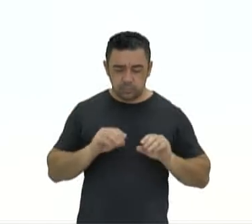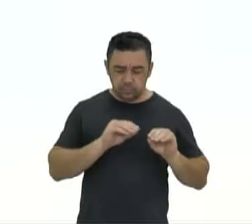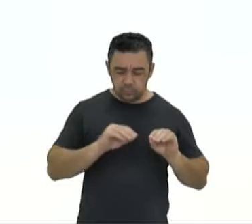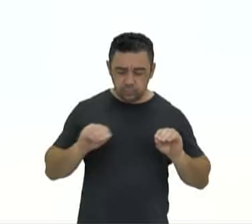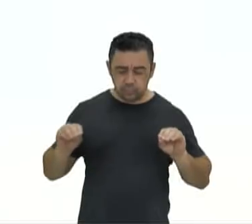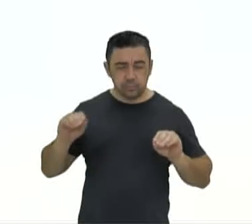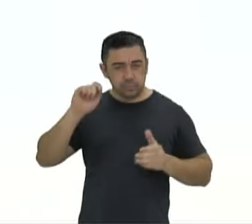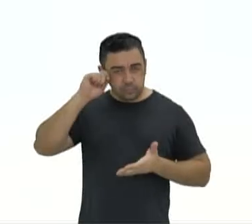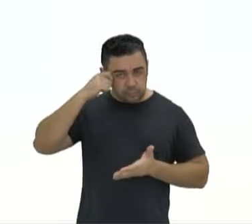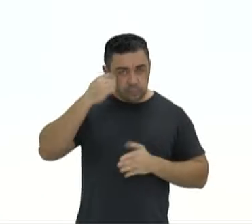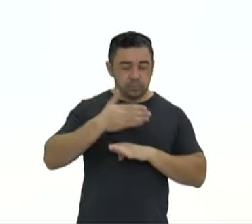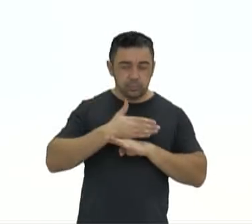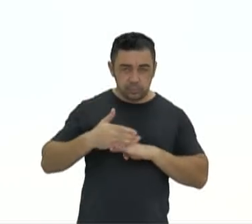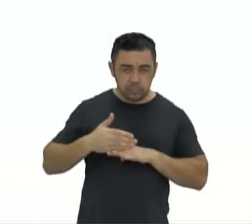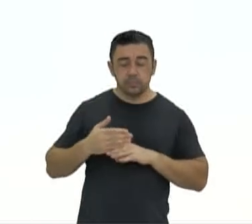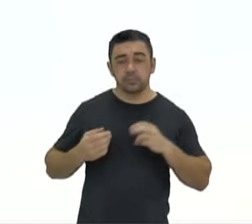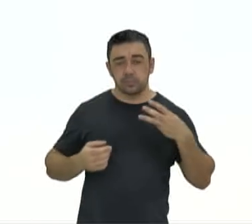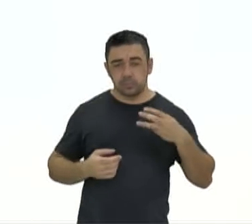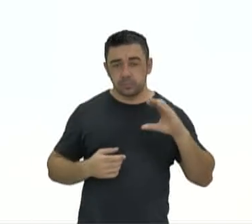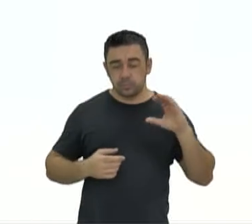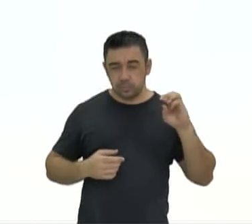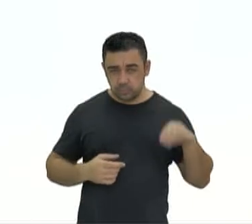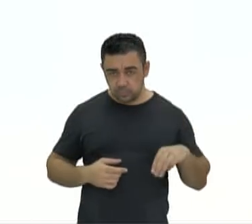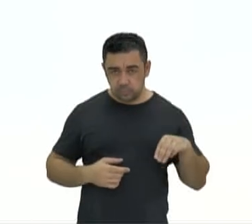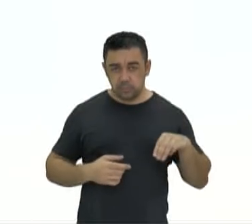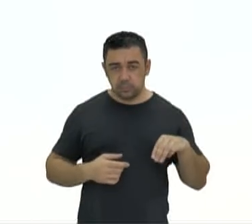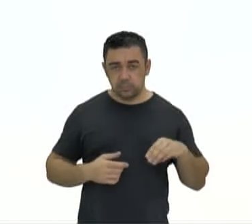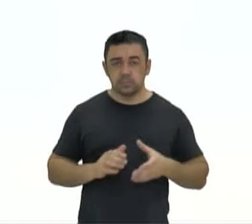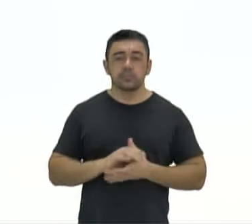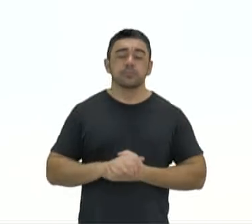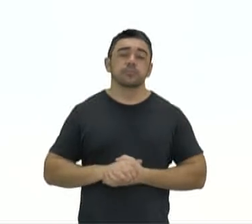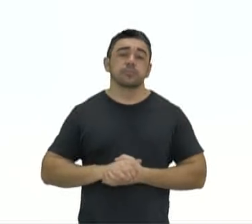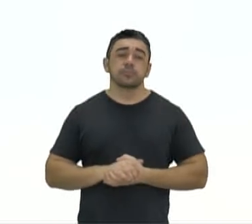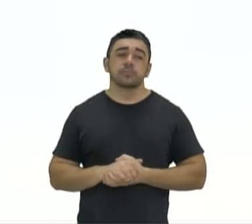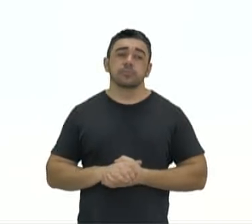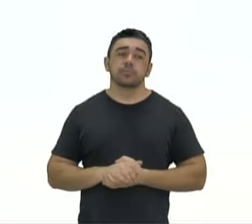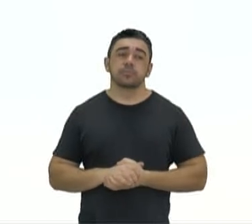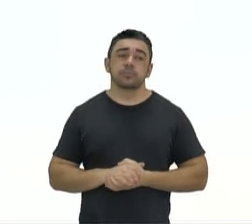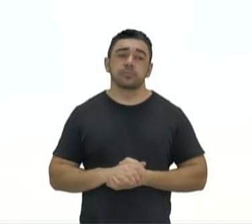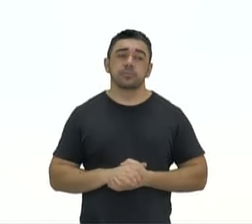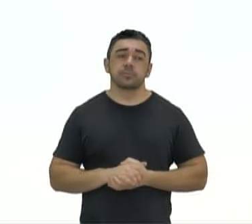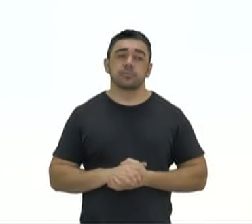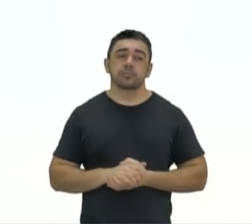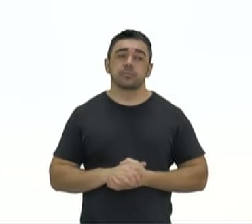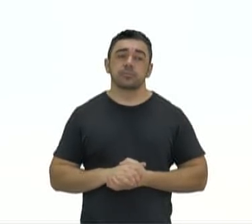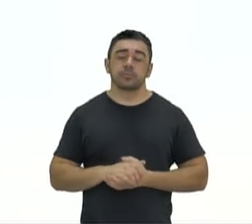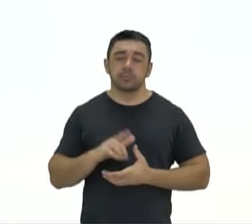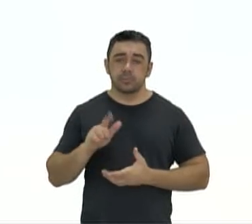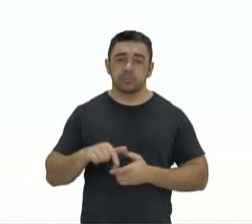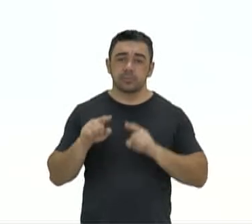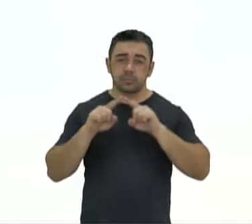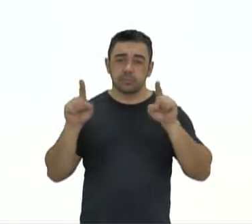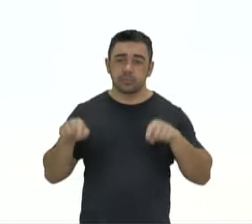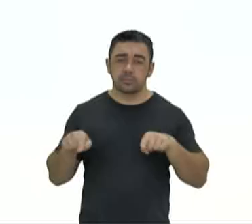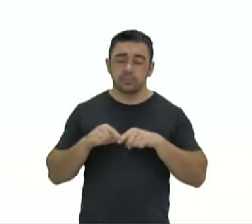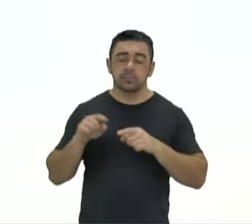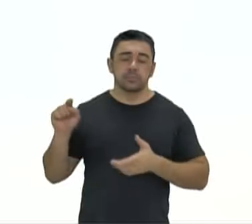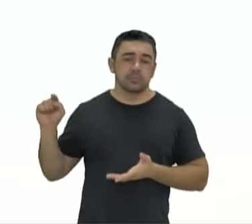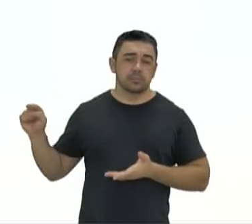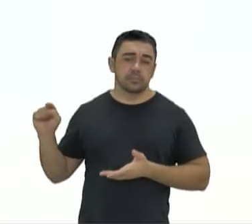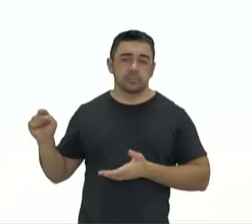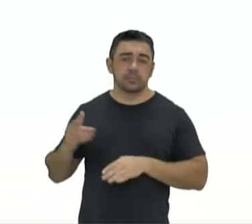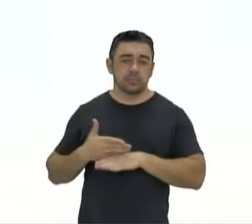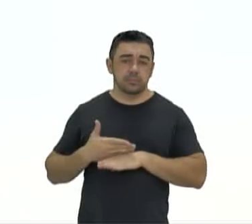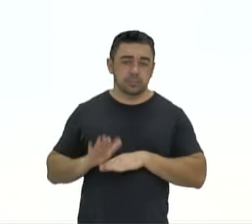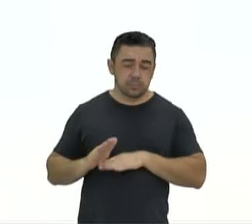e brancos possuem 3 centímetros de lado. Ah, então aqui é 3 por 3. Ah, então aqui eu tenho um quadrado branco. Aqui